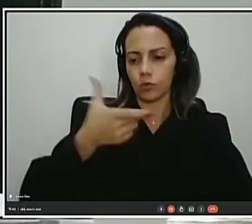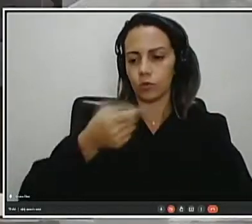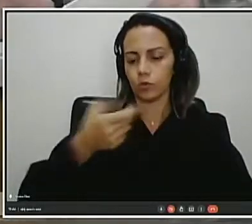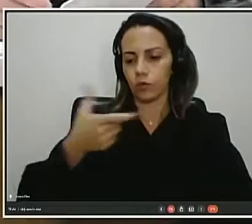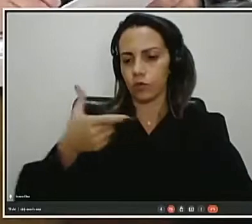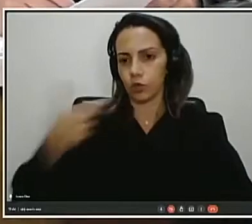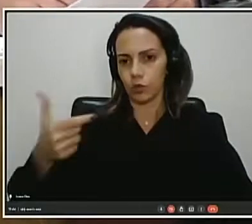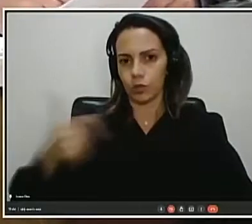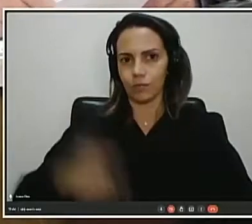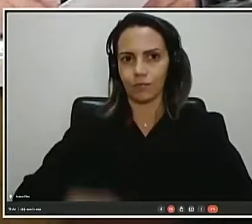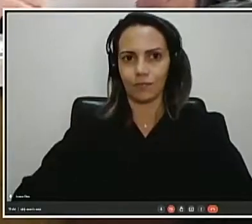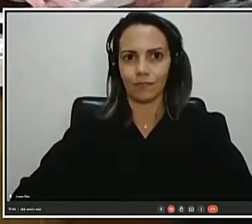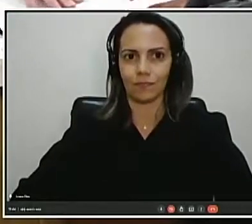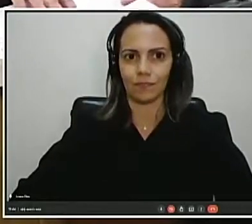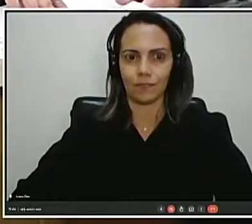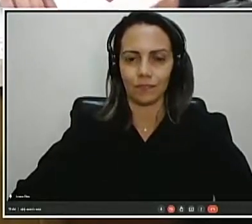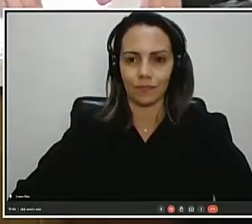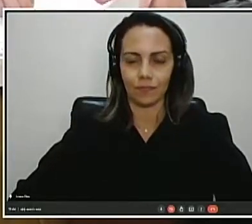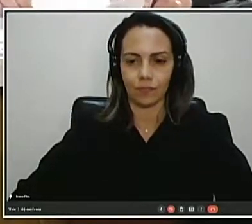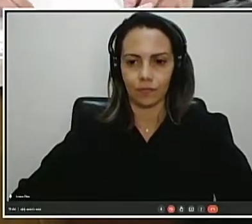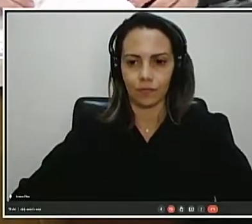2022.